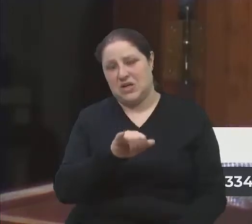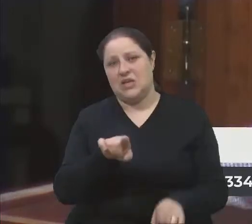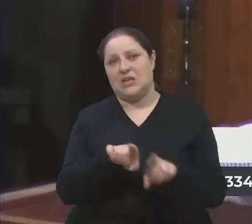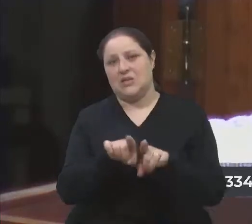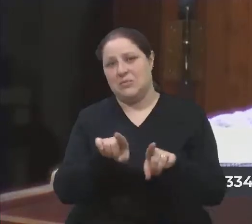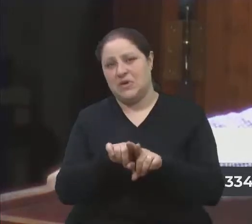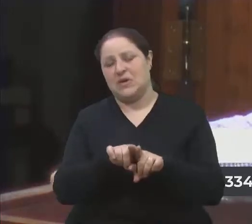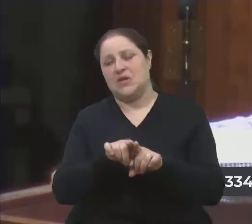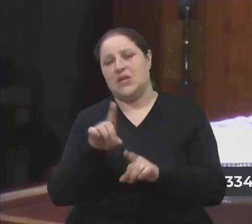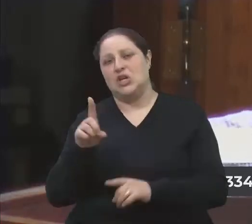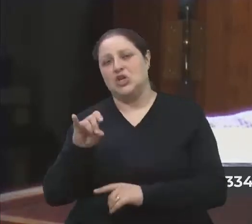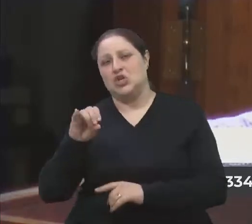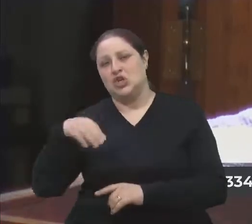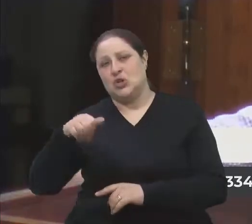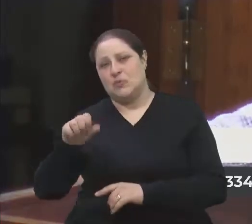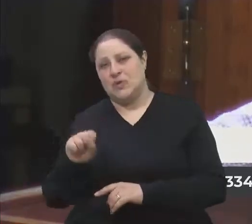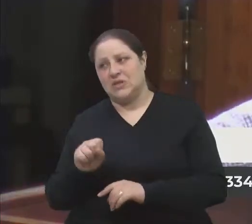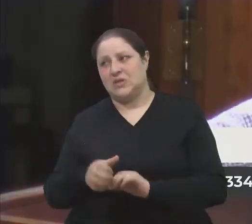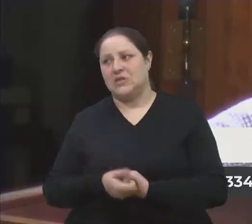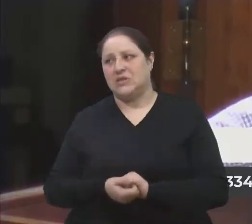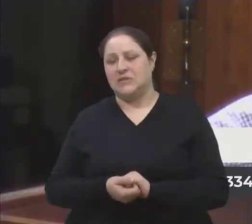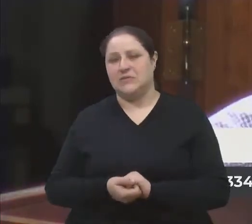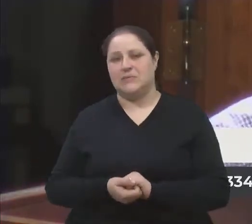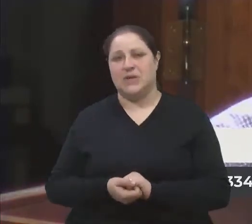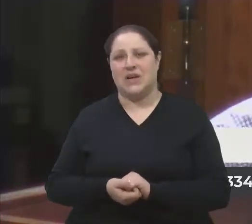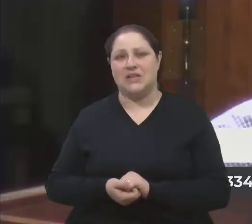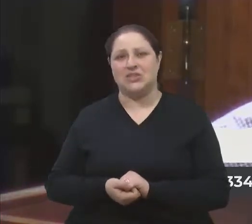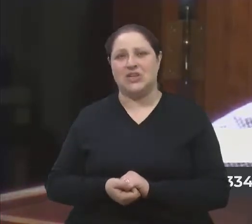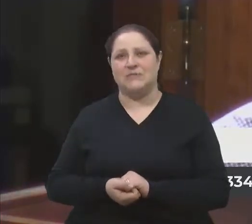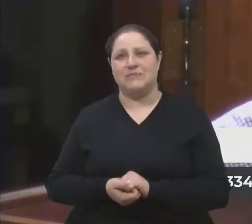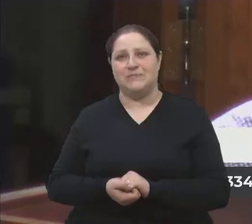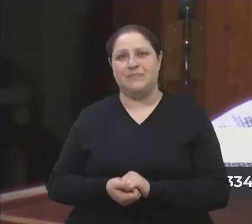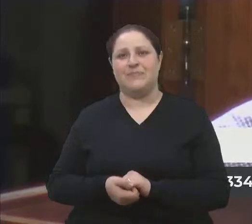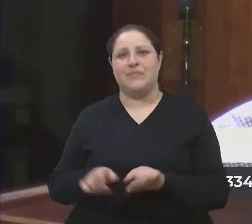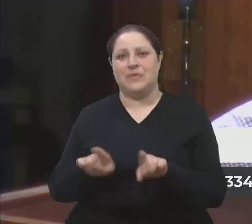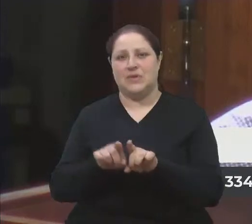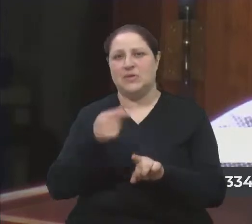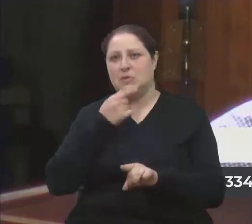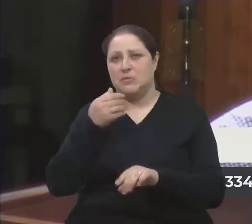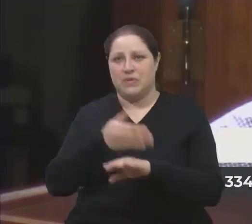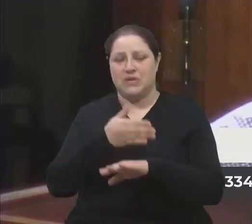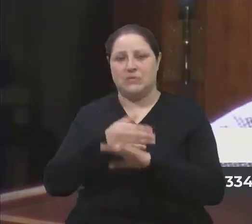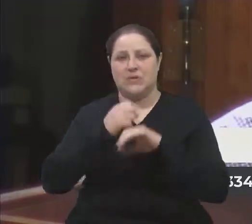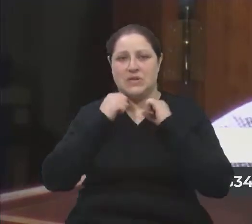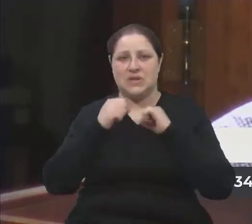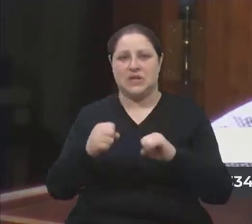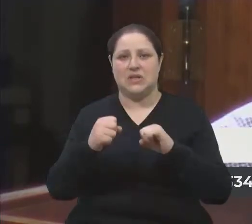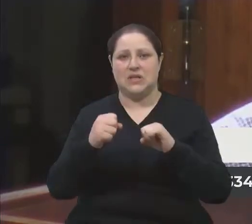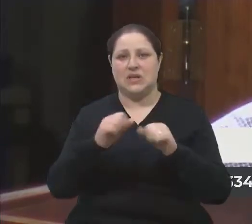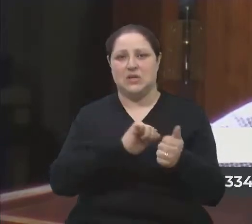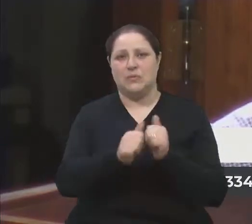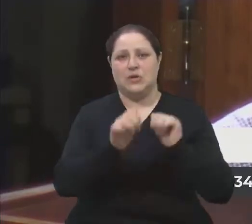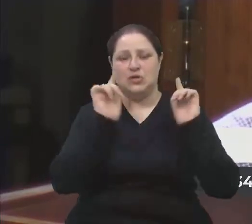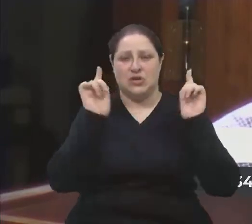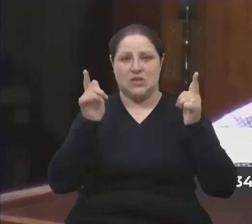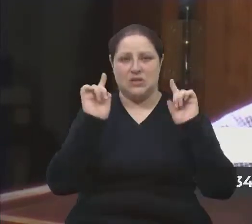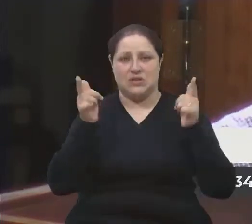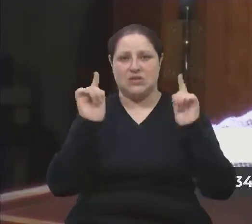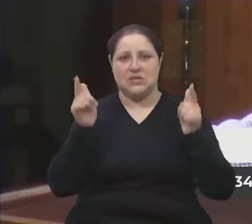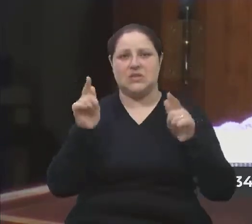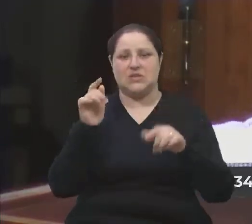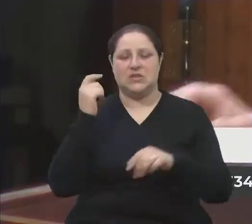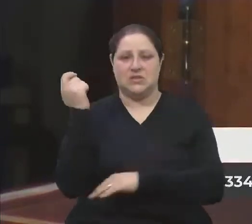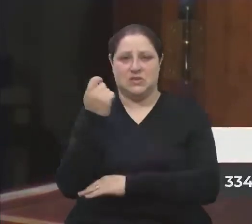também faz parte da Secretaria de Esporte e Lazer do Governo do Estado. Estaremos aí em parceria, porque,